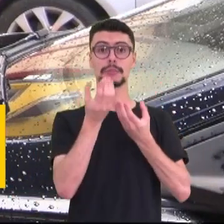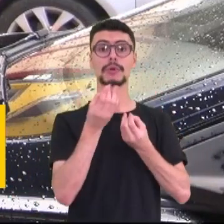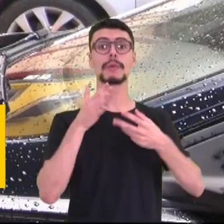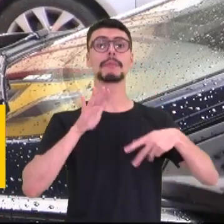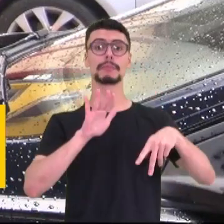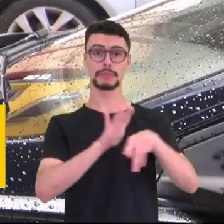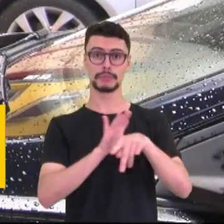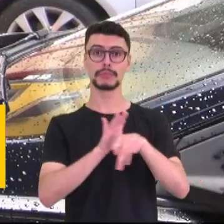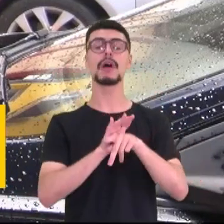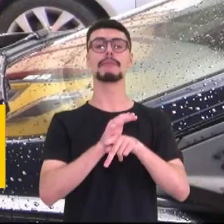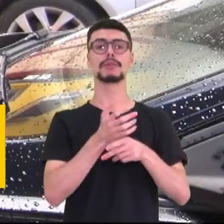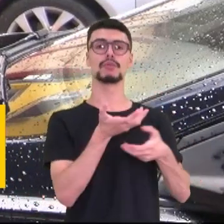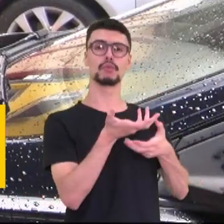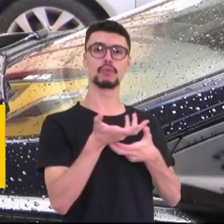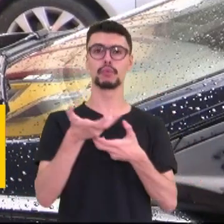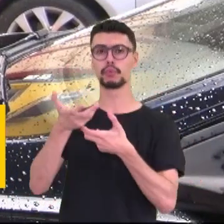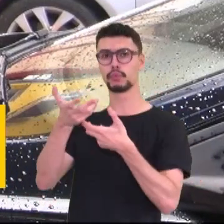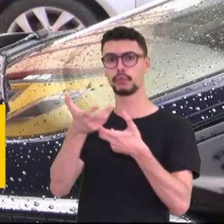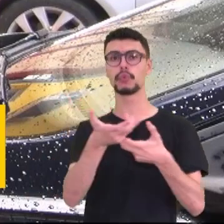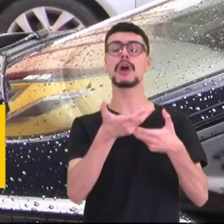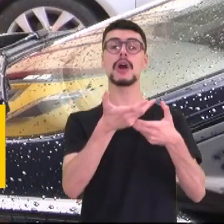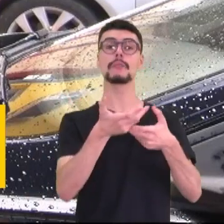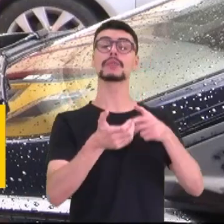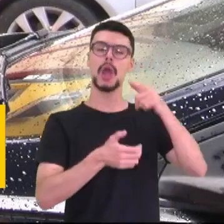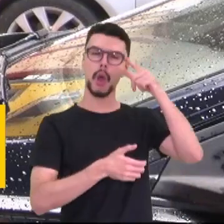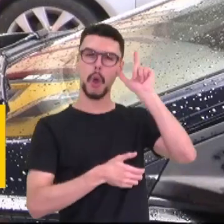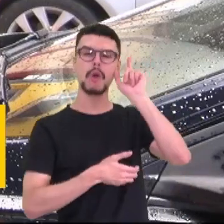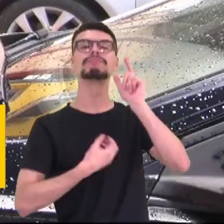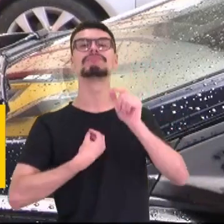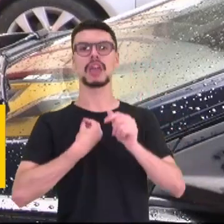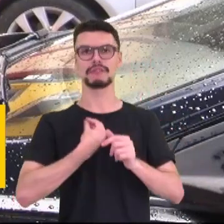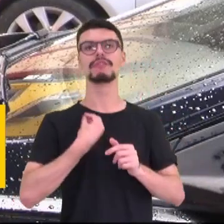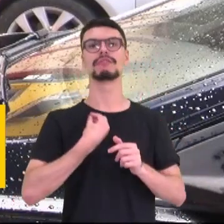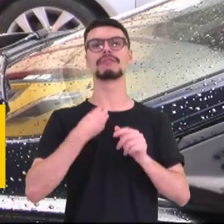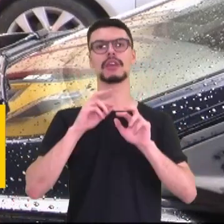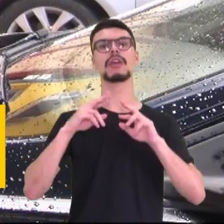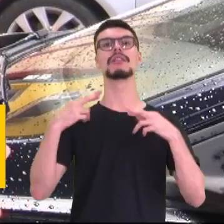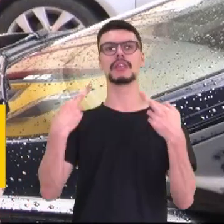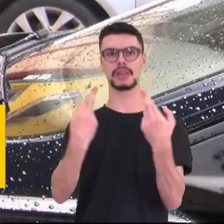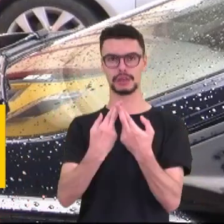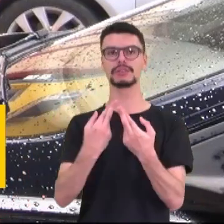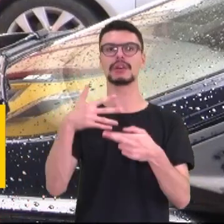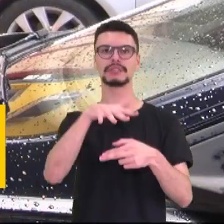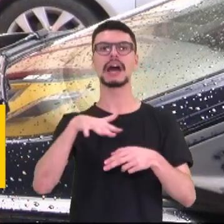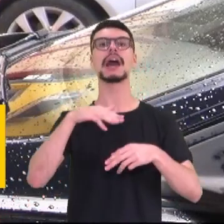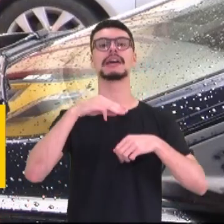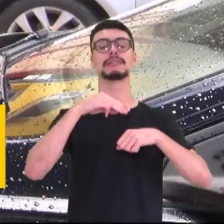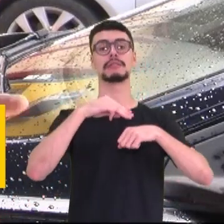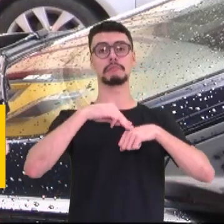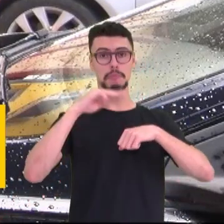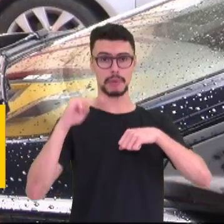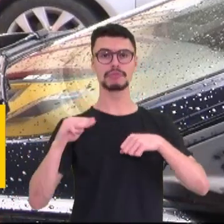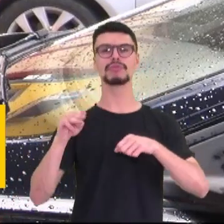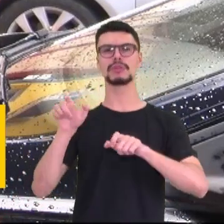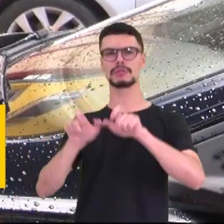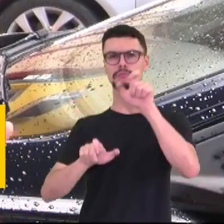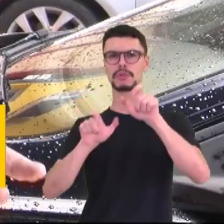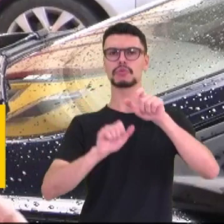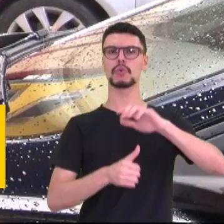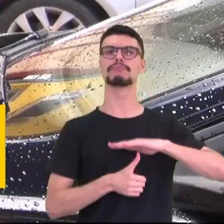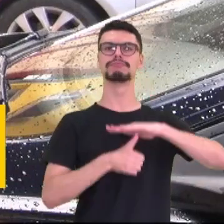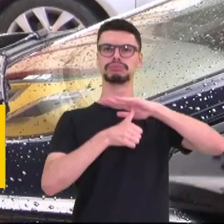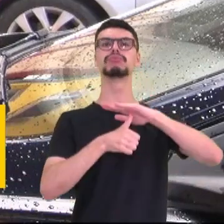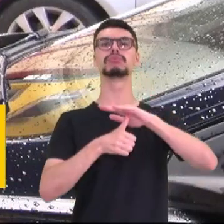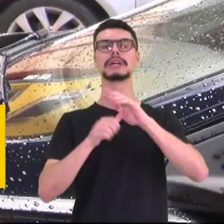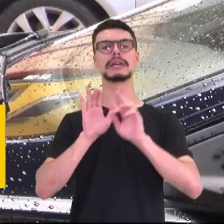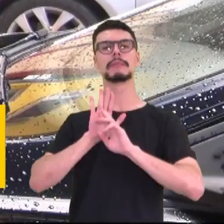eu estive também em uma reunião que aconteceu no SESC Caiobá, no município de Matinhos, com diversas autoridades, representantes do Corpo